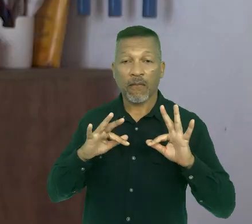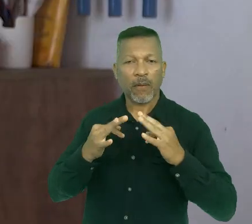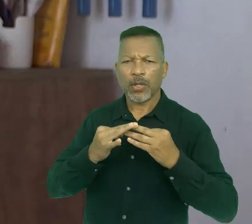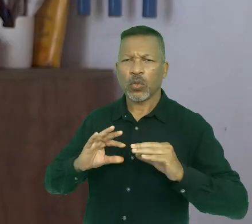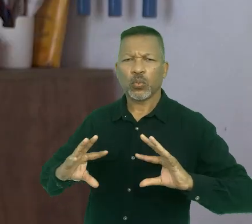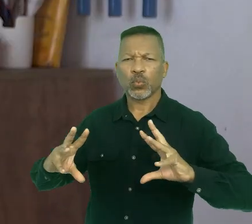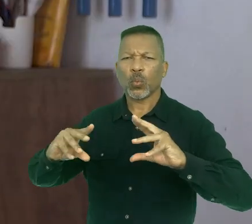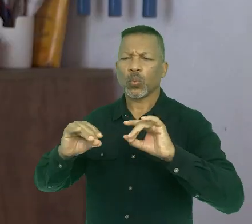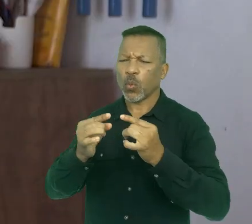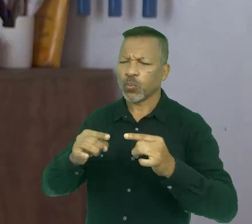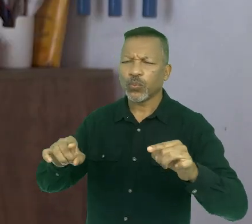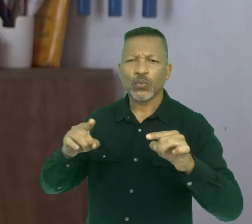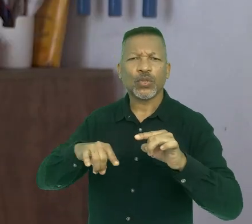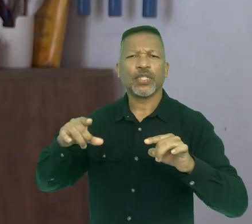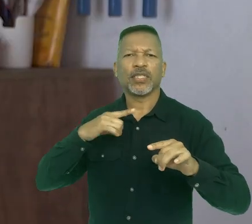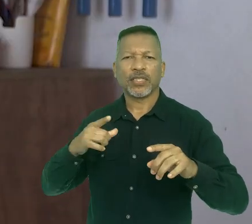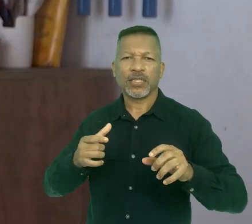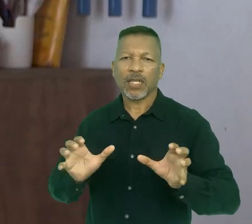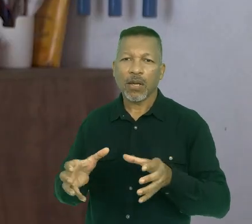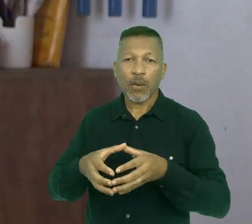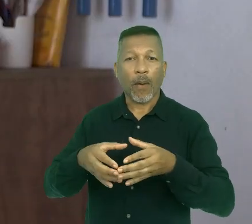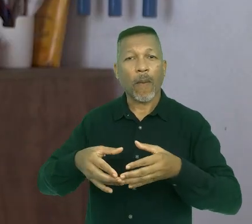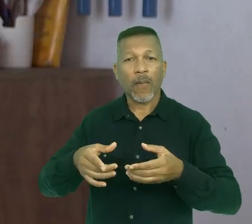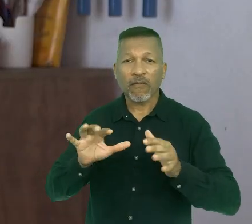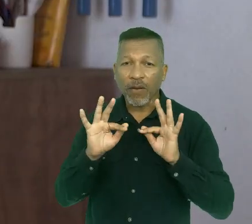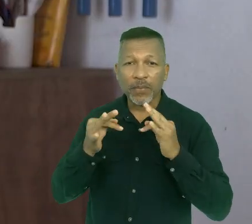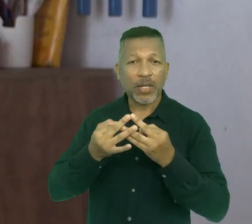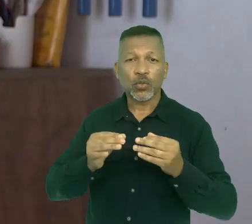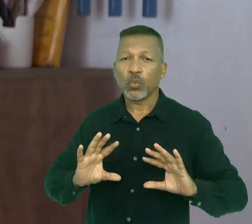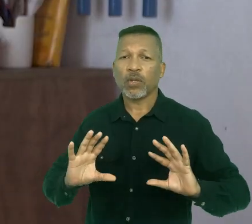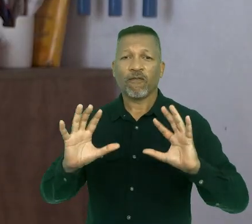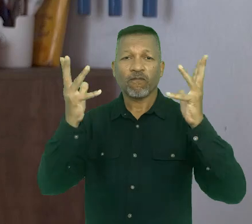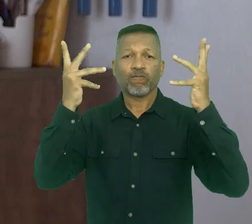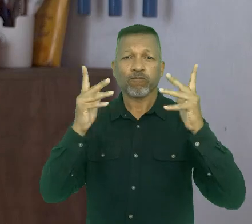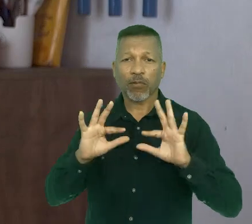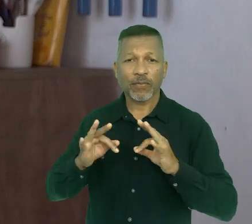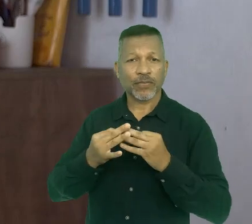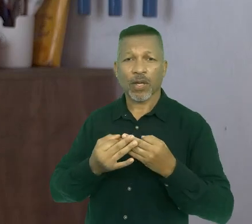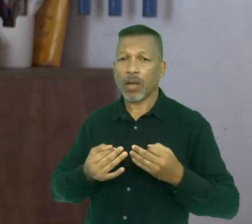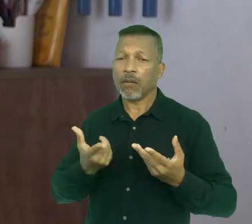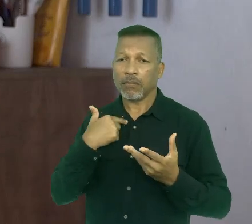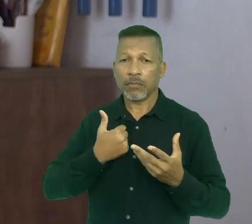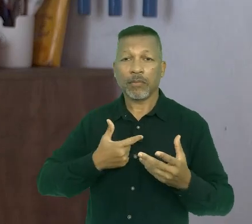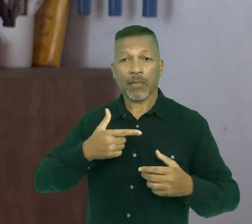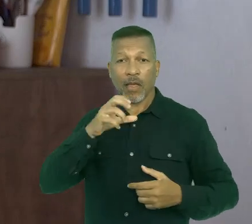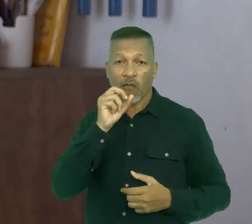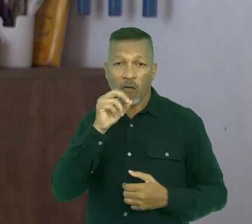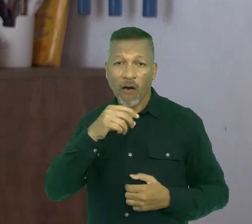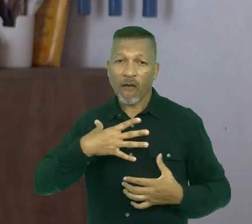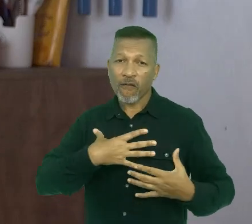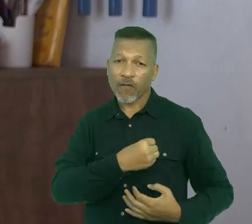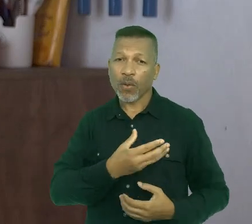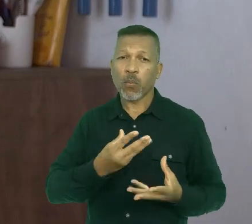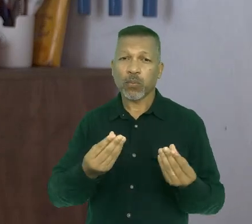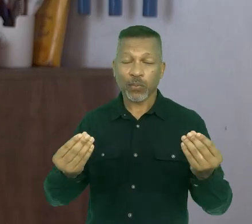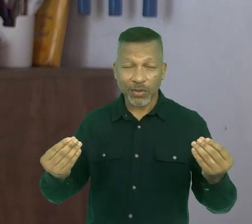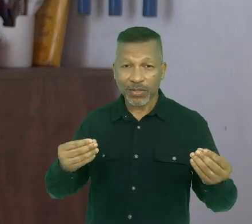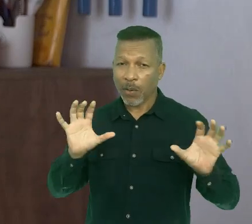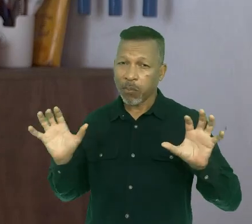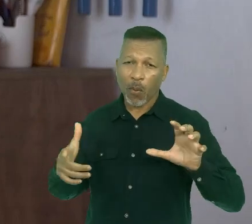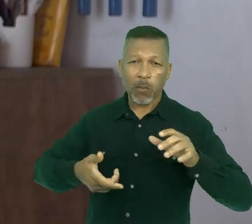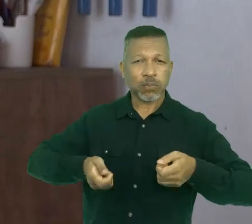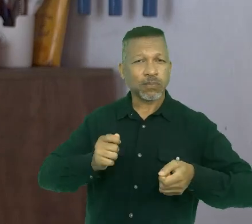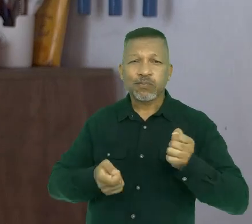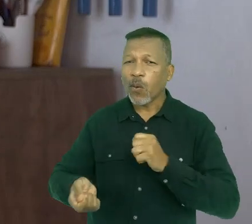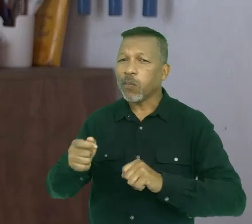Minha família toda tem música, tinha essas bandas de família, toda festa de família era muita gente, minha avó teve muito filho, então era muita gente